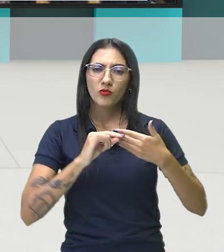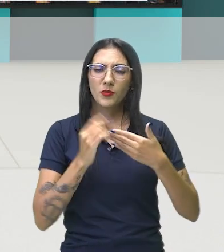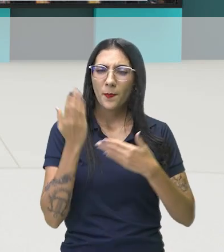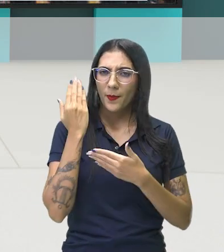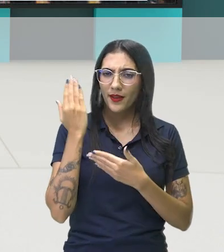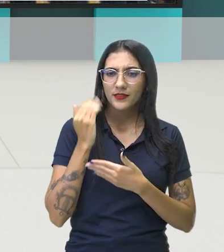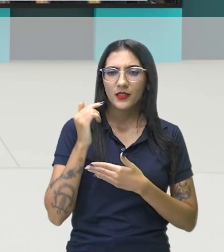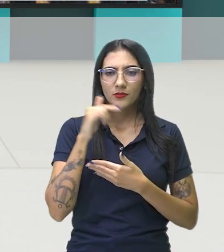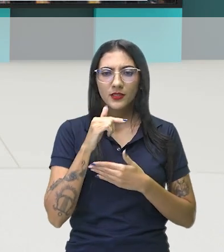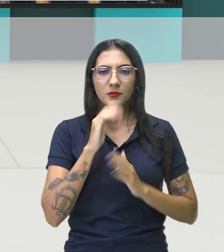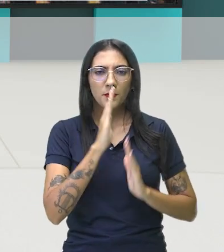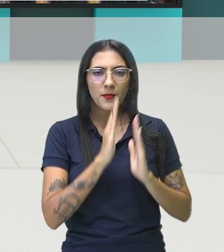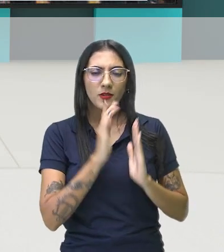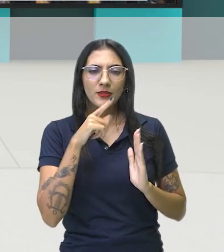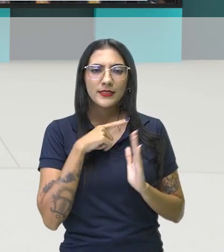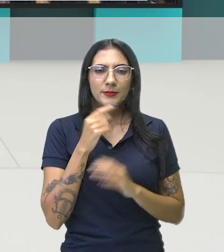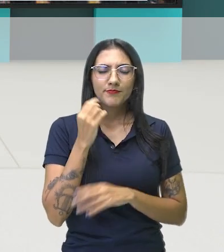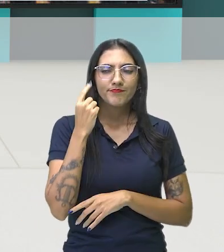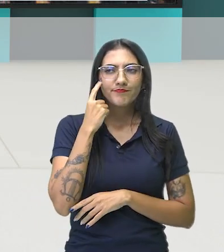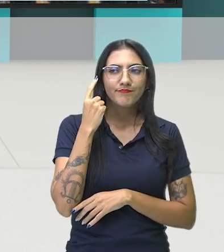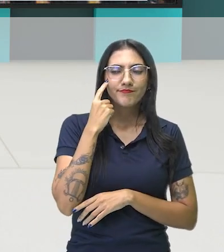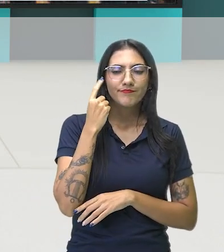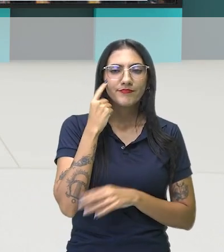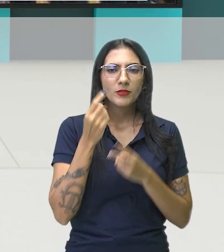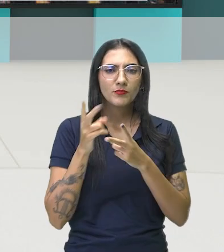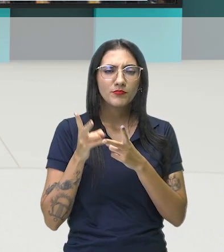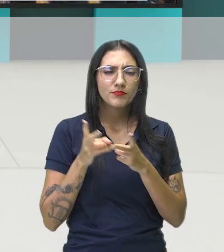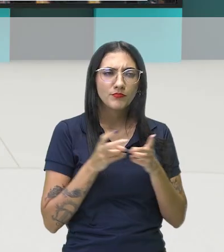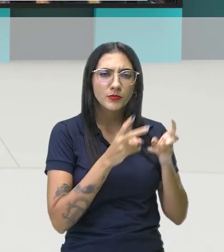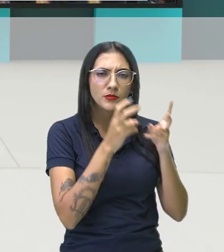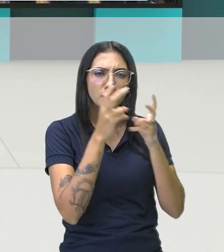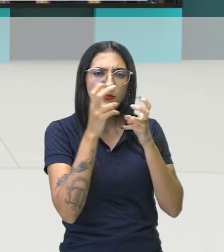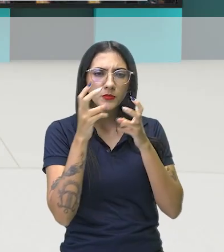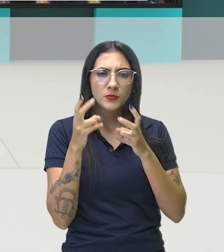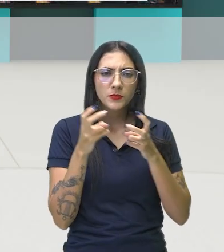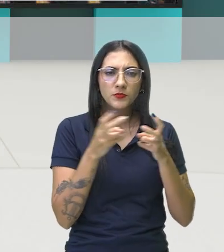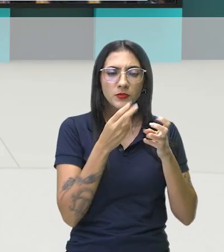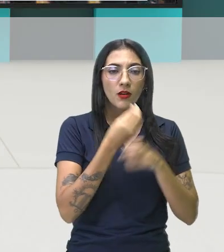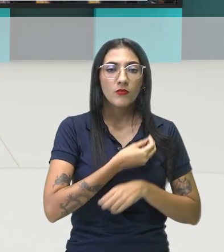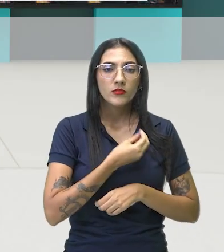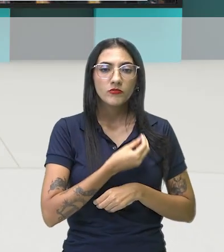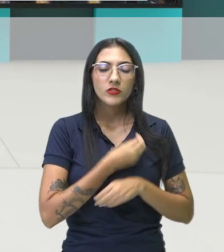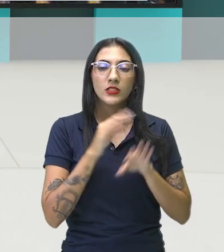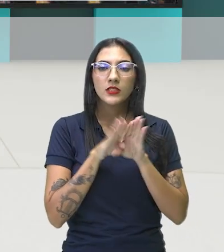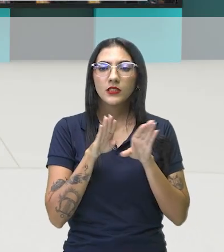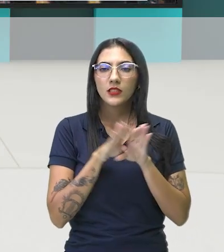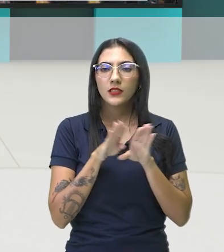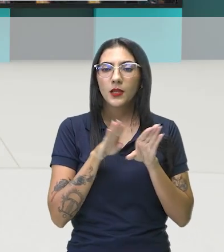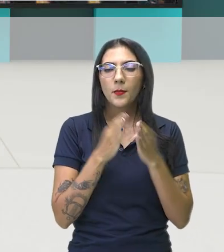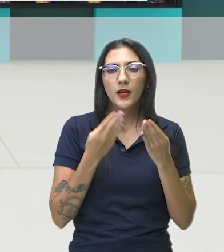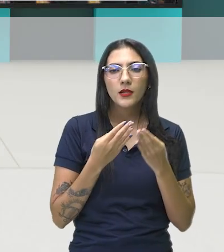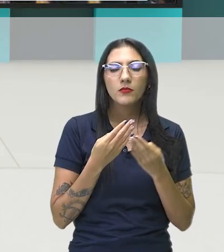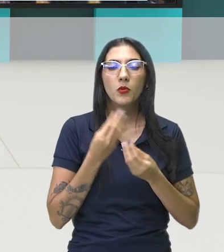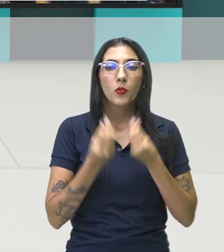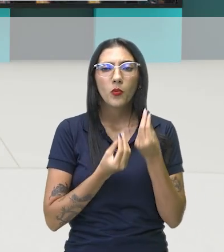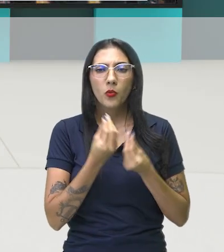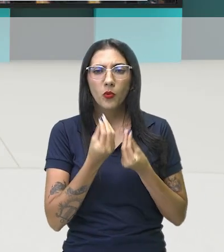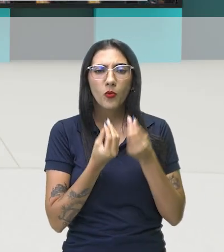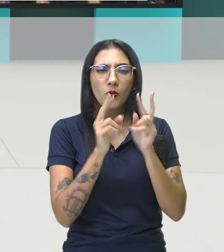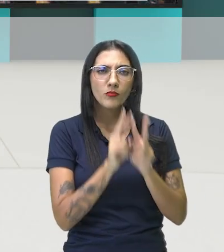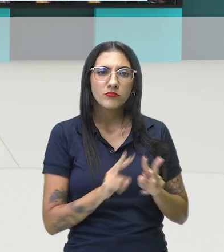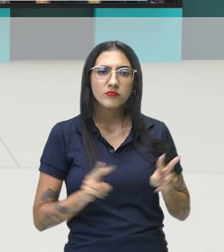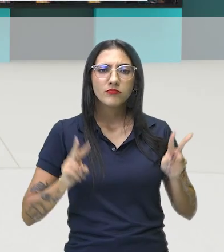movimento artístico procuravam captar momentos fugazes e a subjetividade da luz